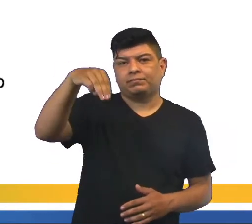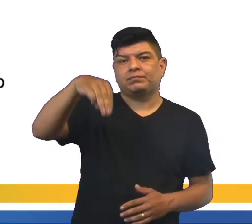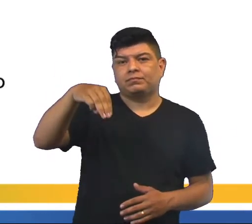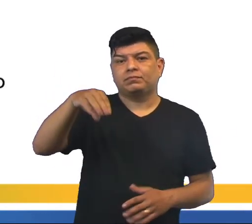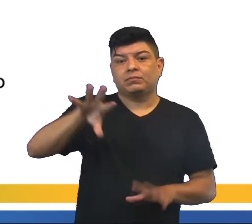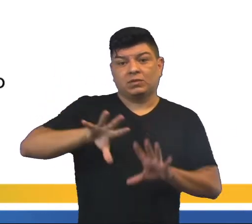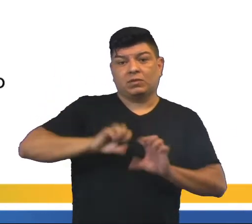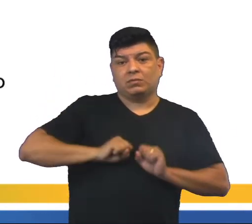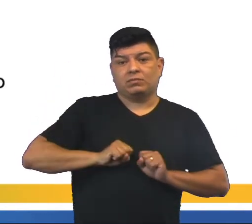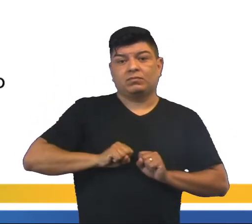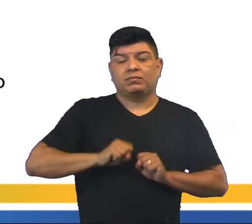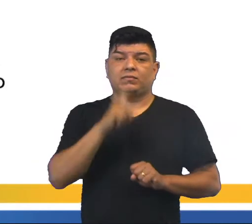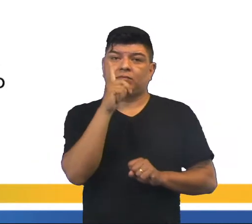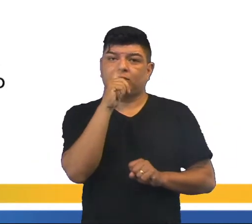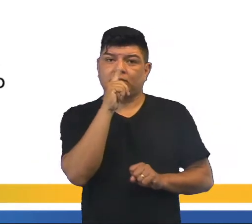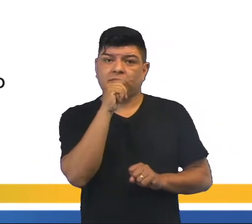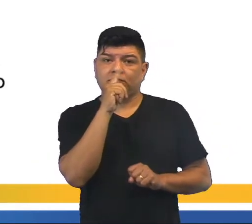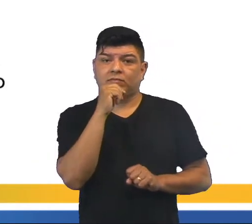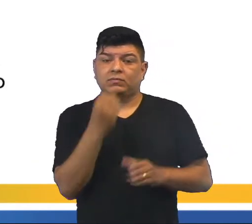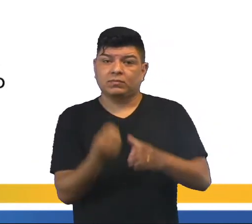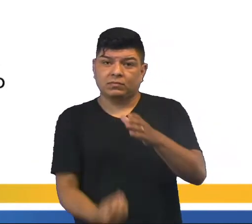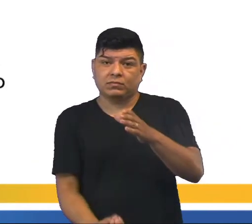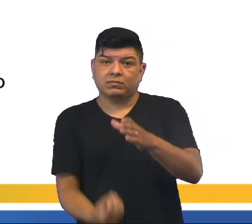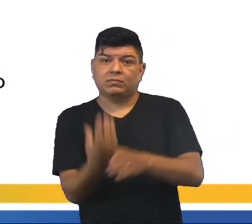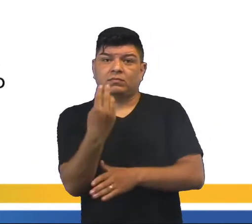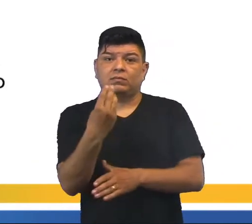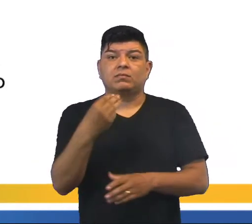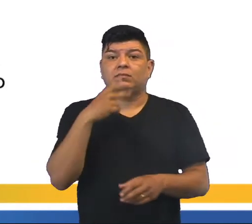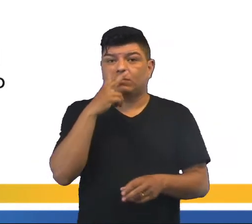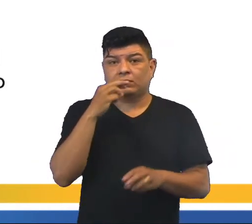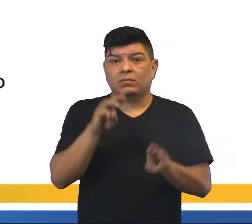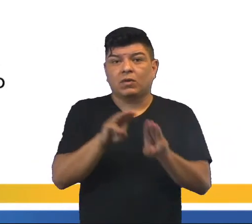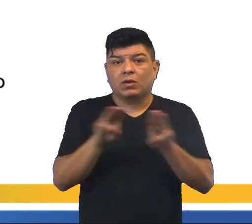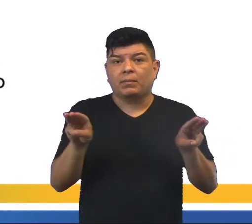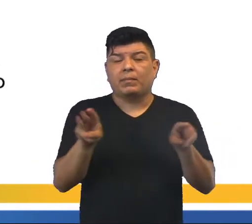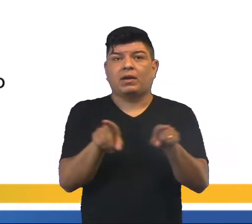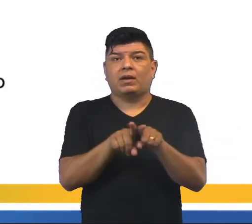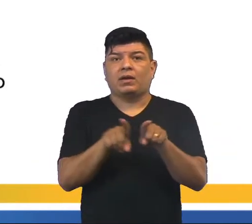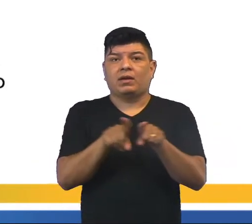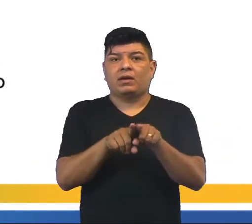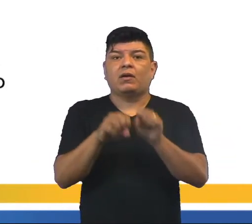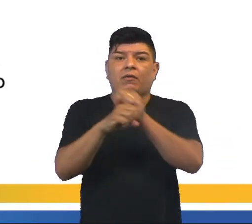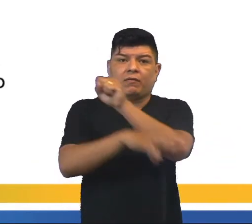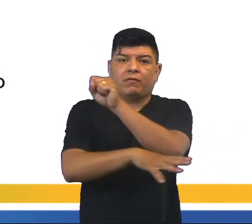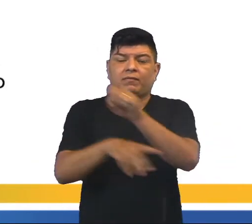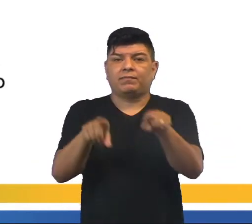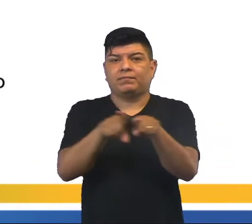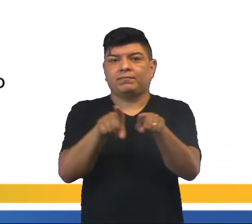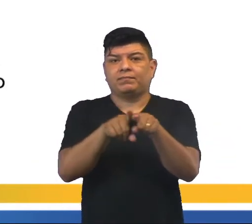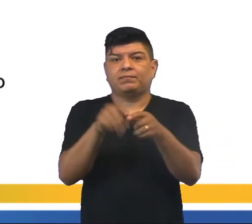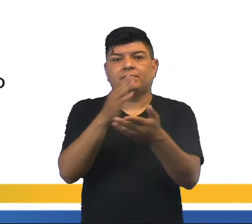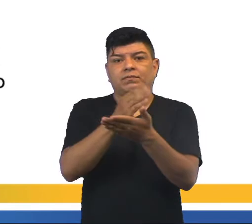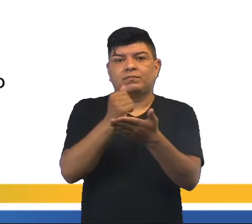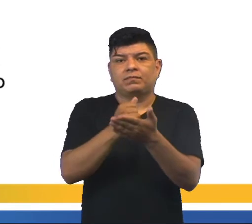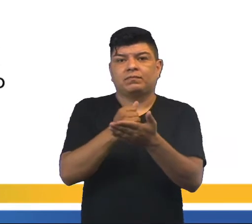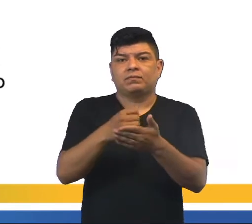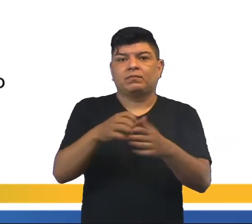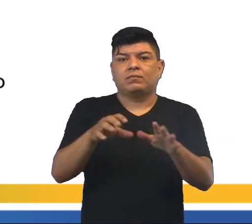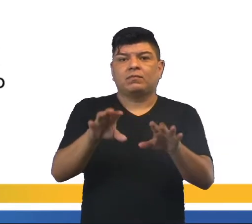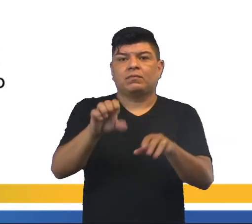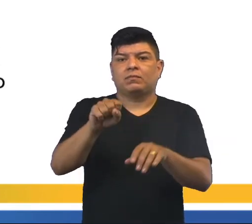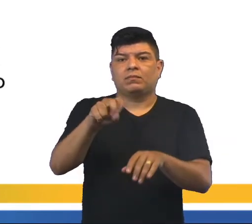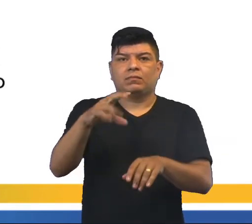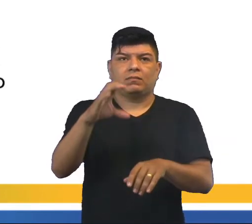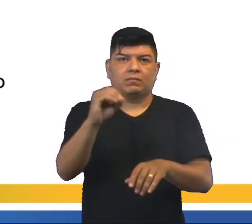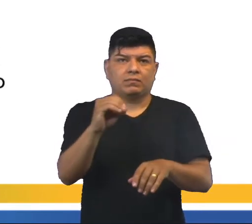absorção de água e formação da massa fecal. Além disso, divide-se em seco, cólon e